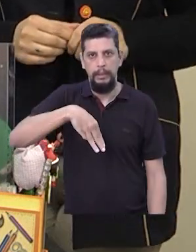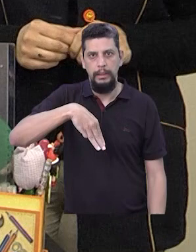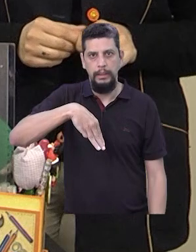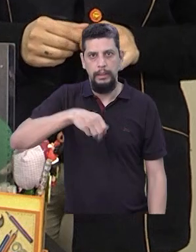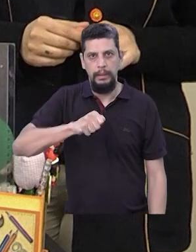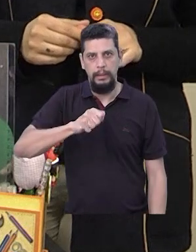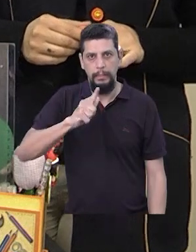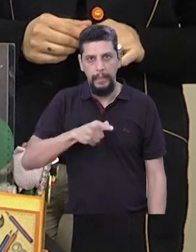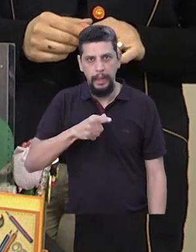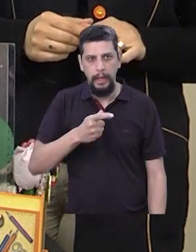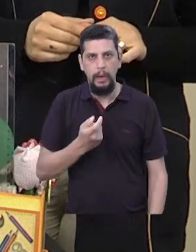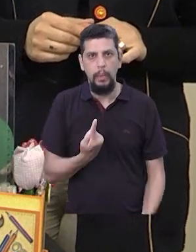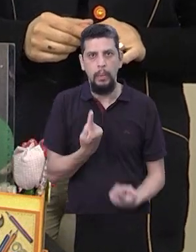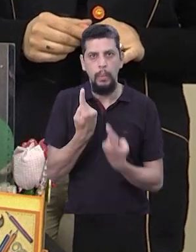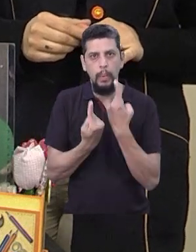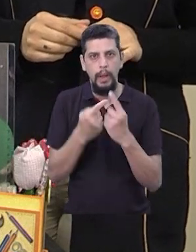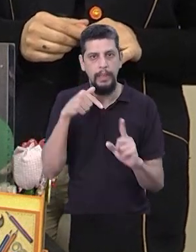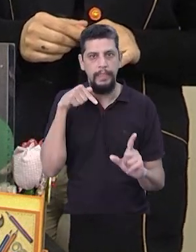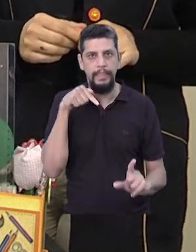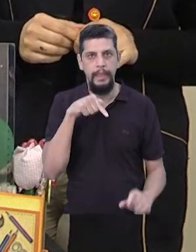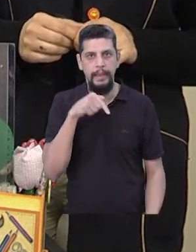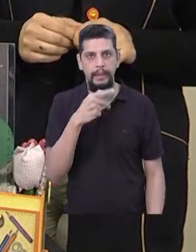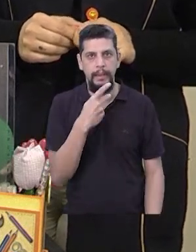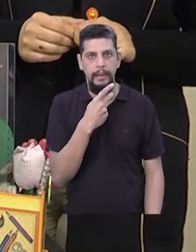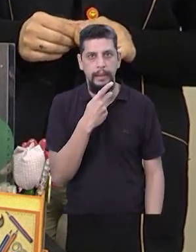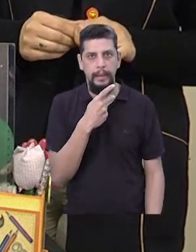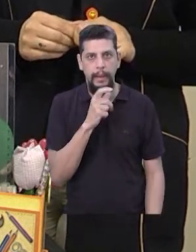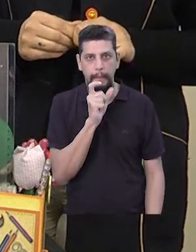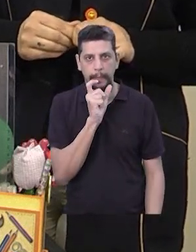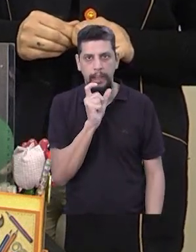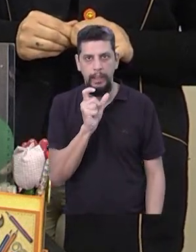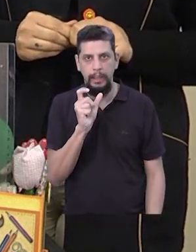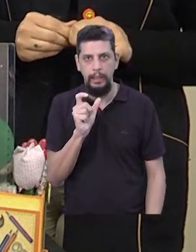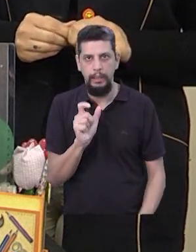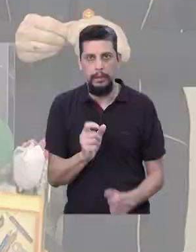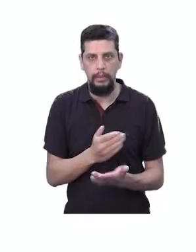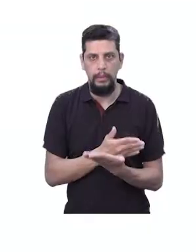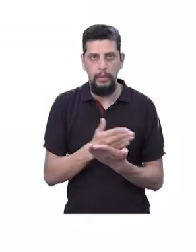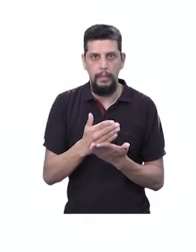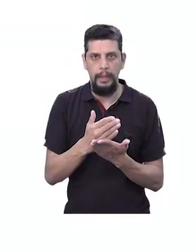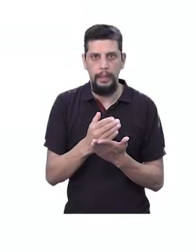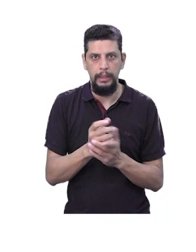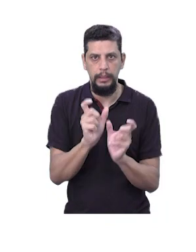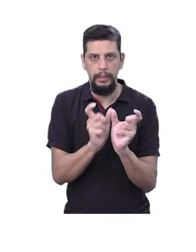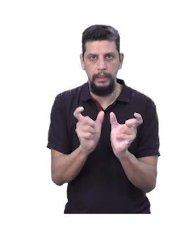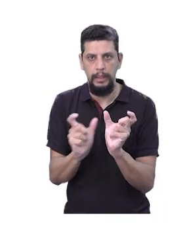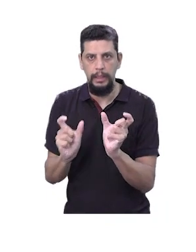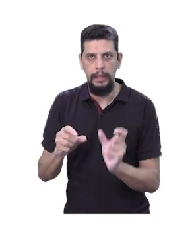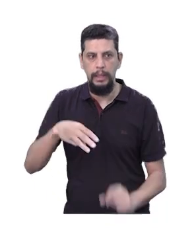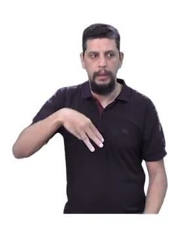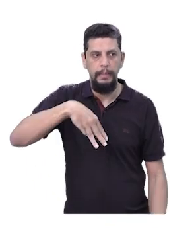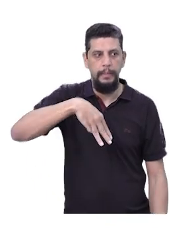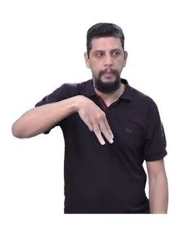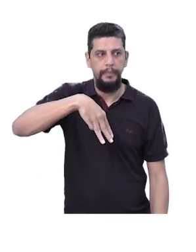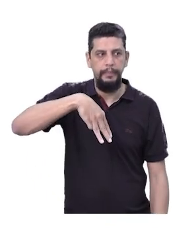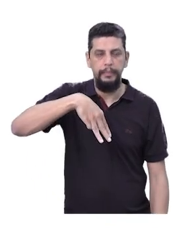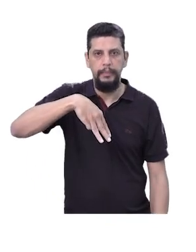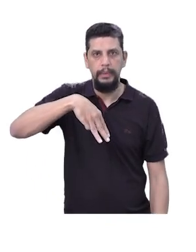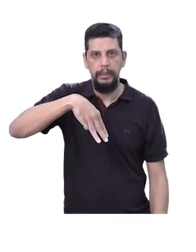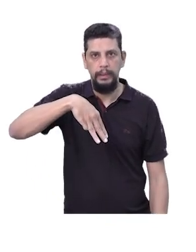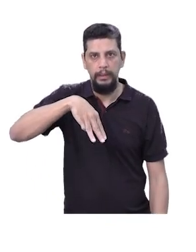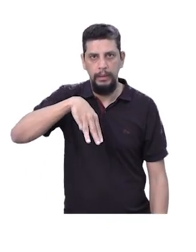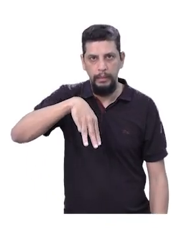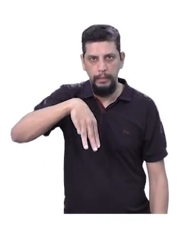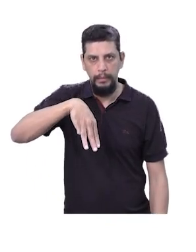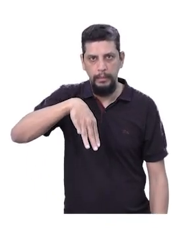a sílaba ma. Qual dessas palavras inicia com a sílaba ma? De olho lá na